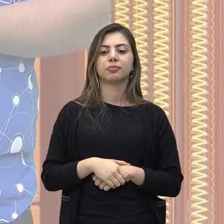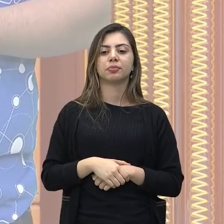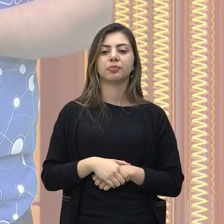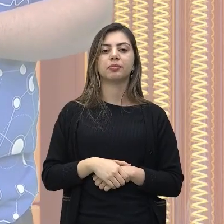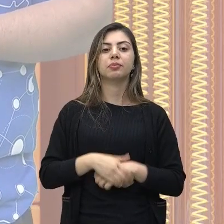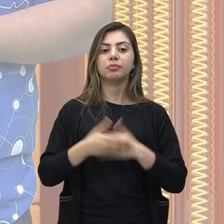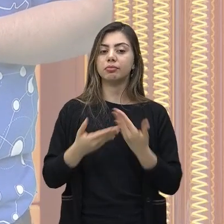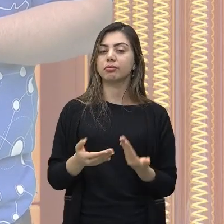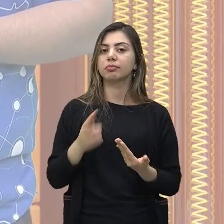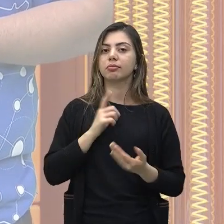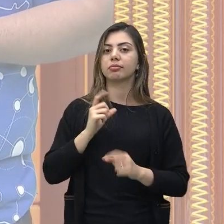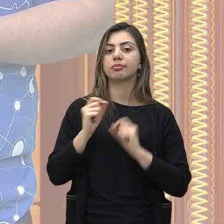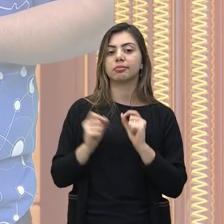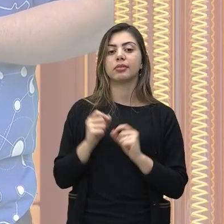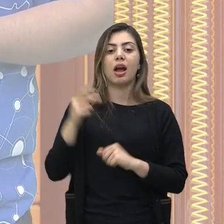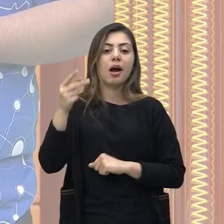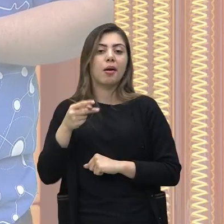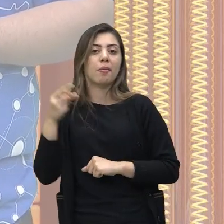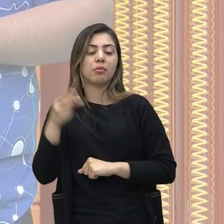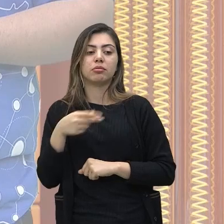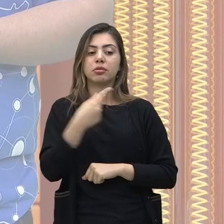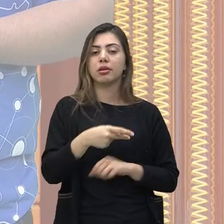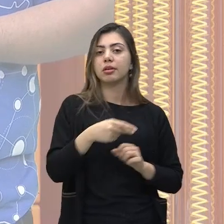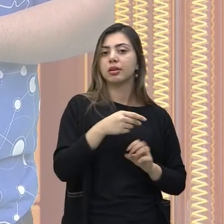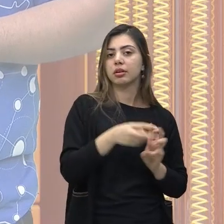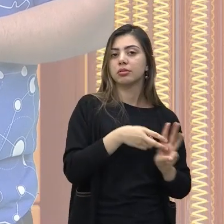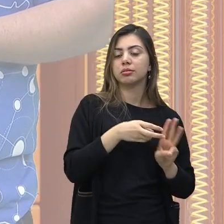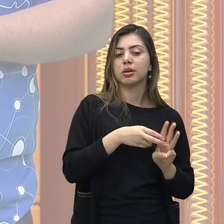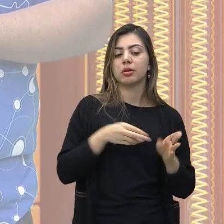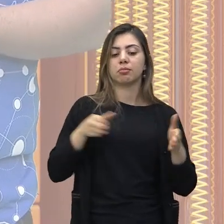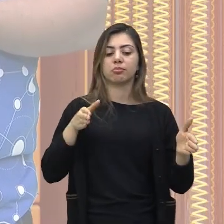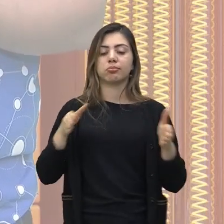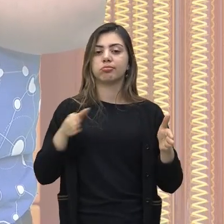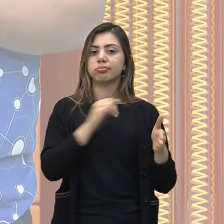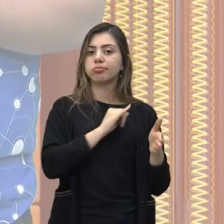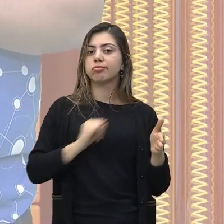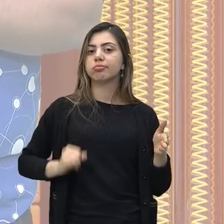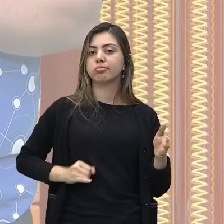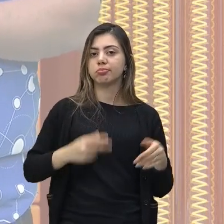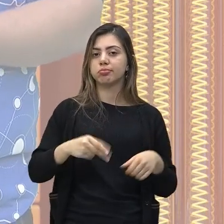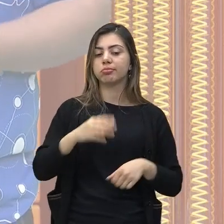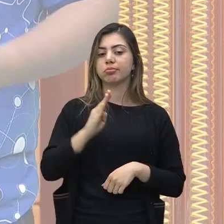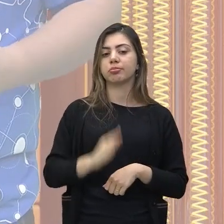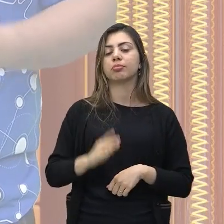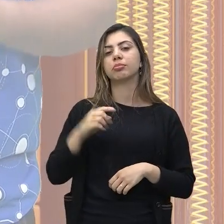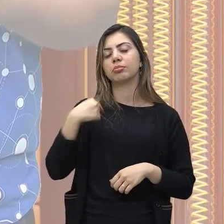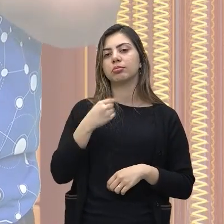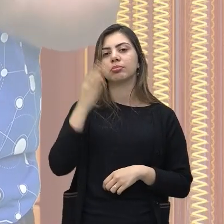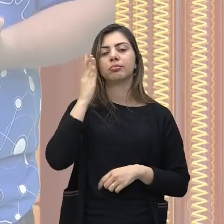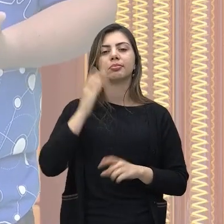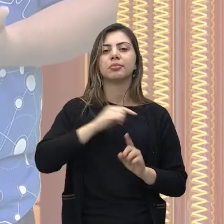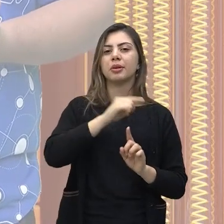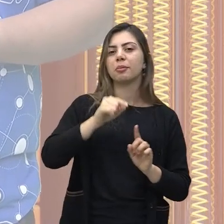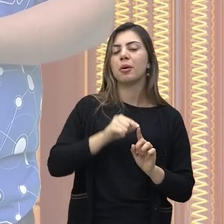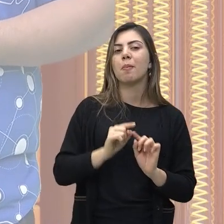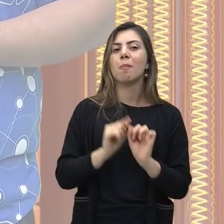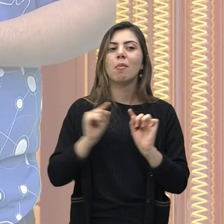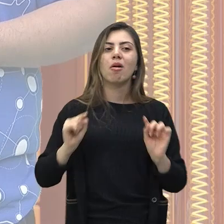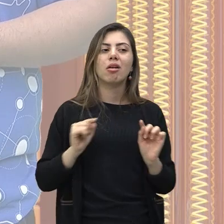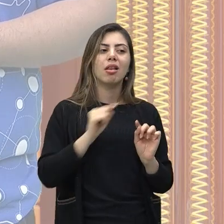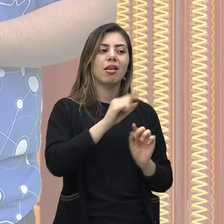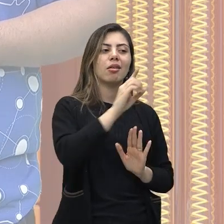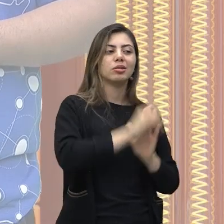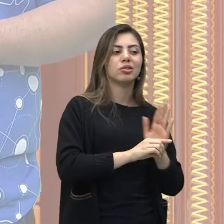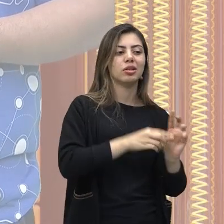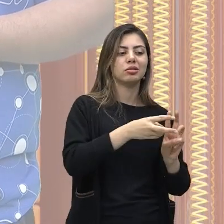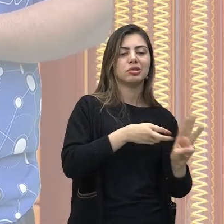As políticas indigenistas no Brasil imperial, apesar de seus objetivos declarados, não conseguiram proteger os direitos dos